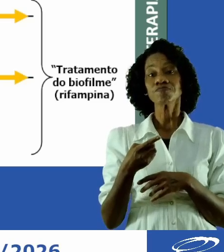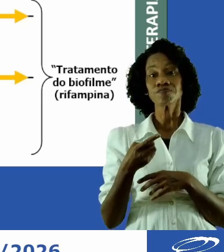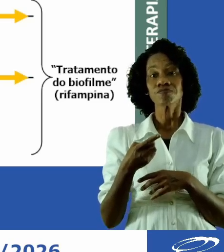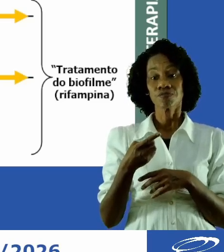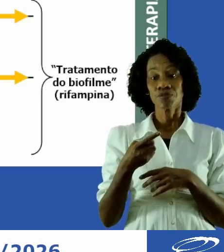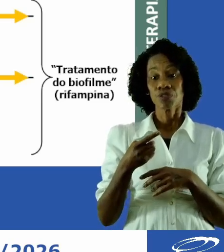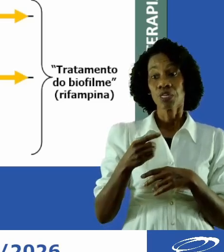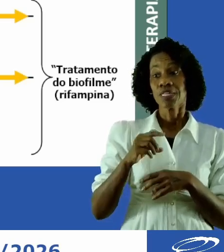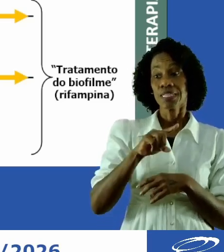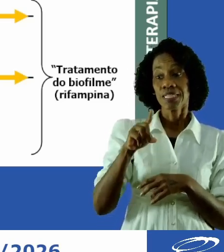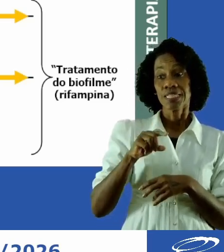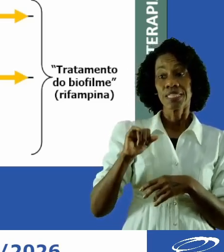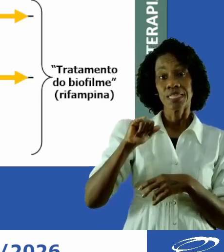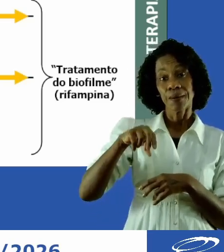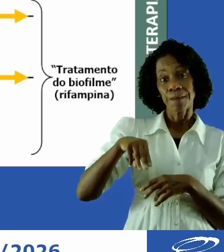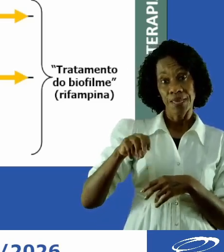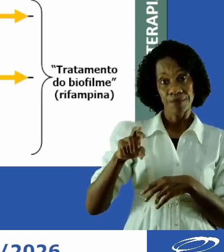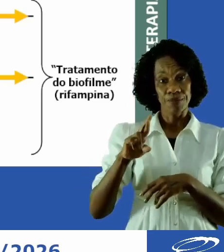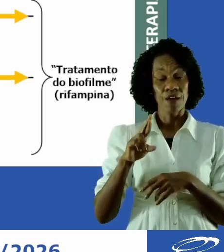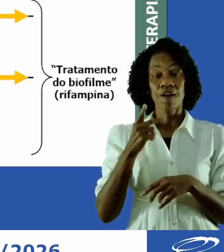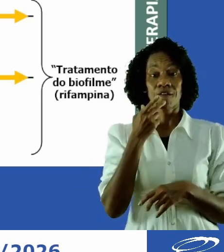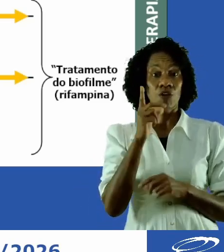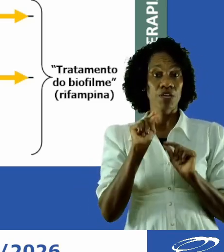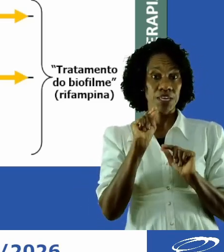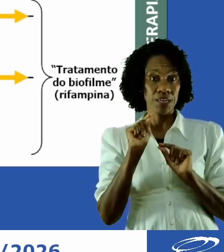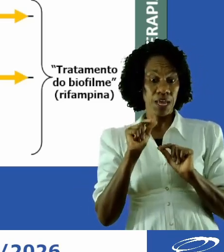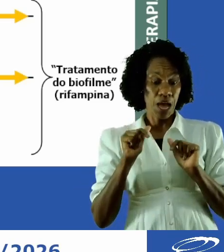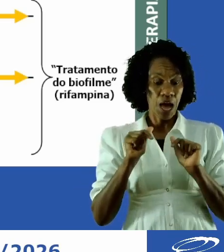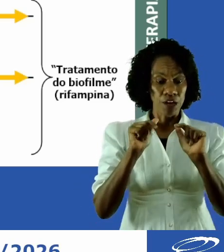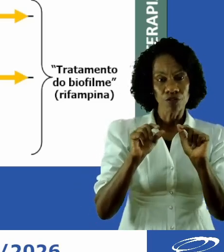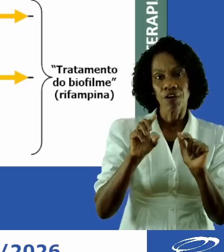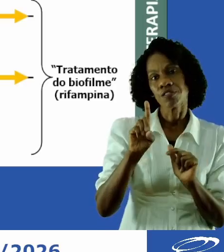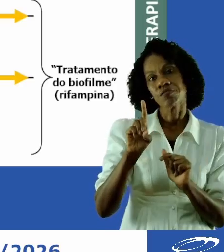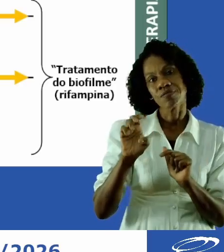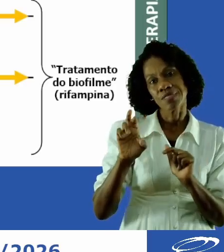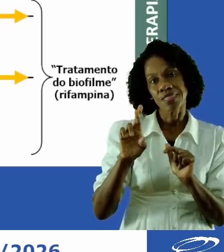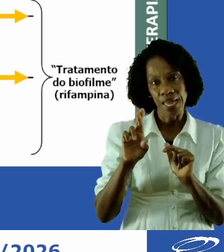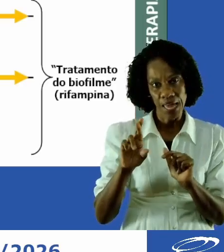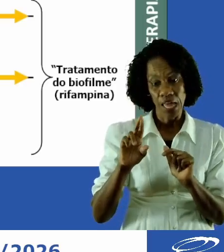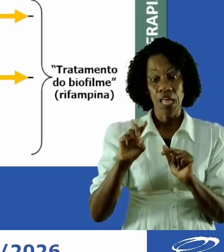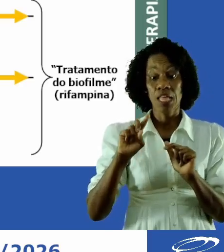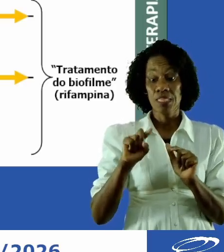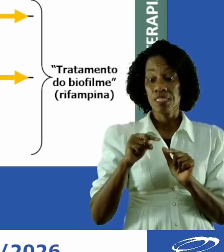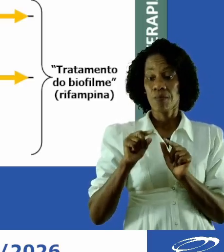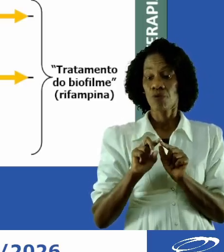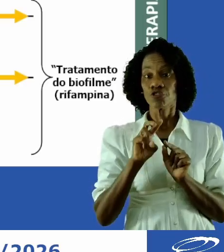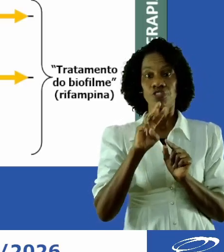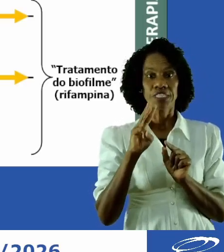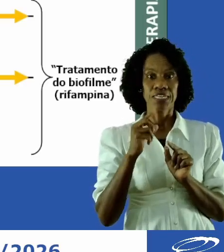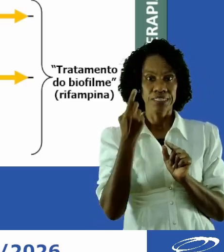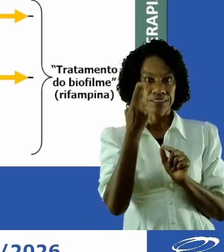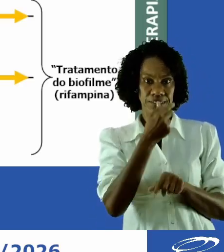Zimmermann, ou seja, faz um DER, se tem até 3 semanas, por exemplo, de diagnóstico da cirurgia index, e ou do início